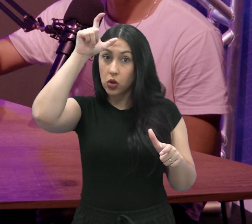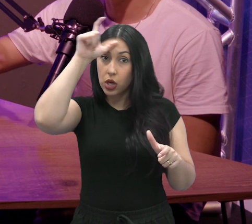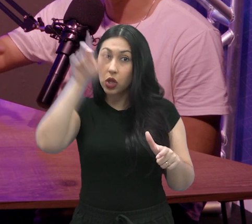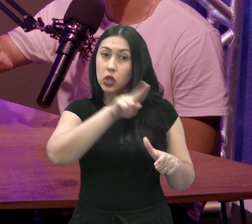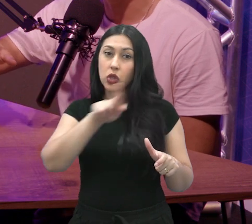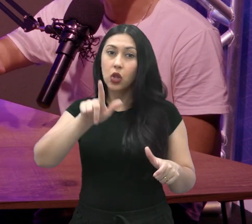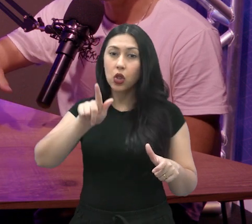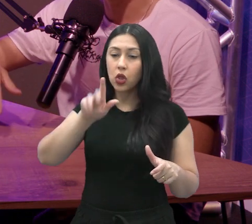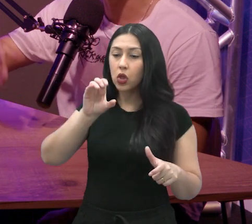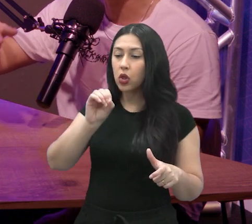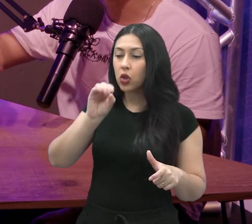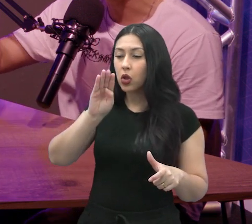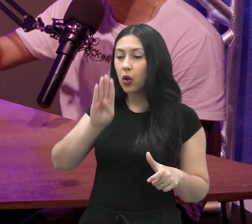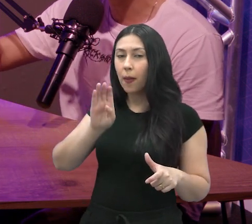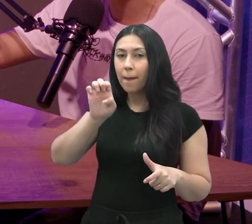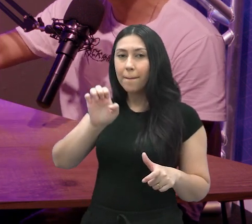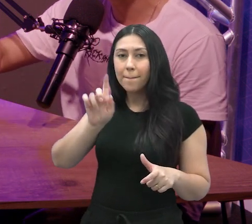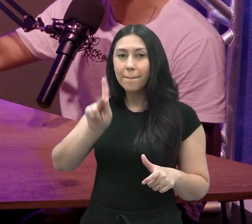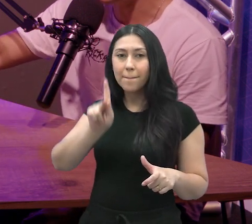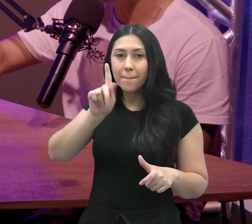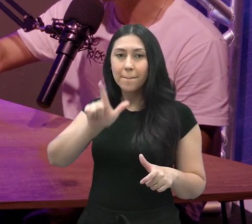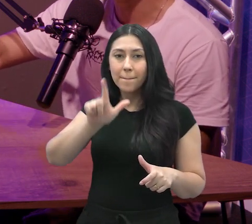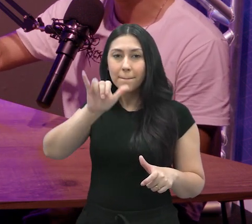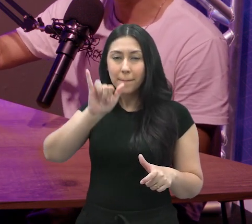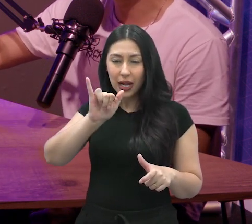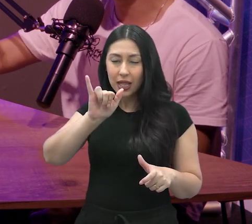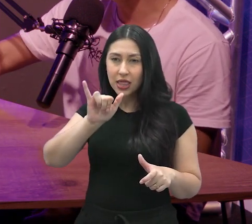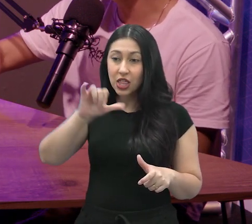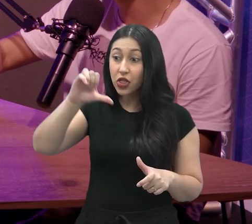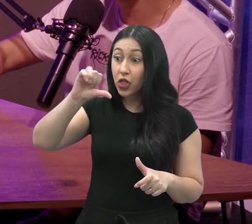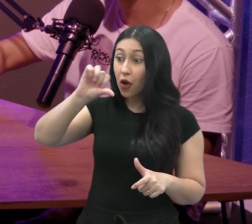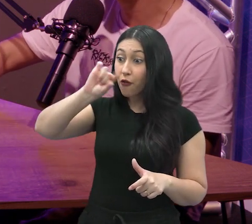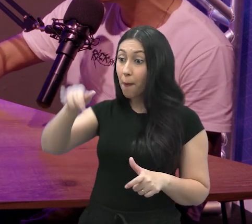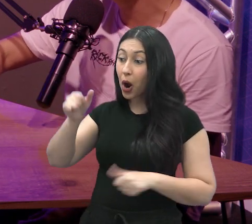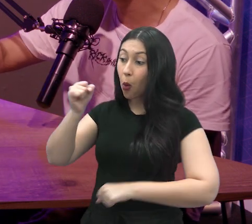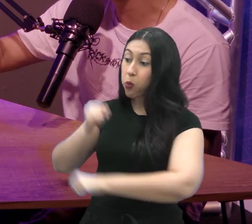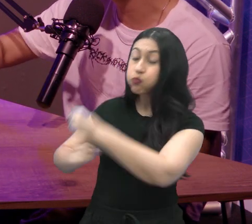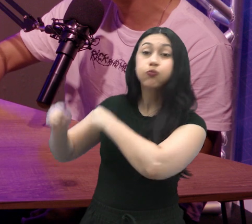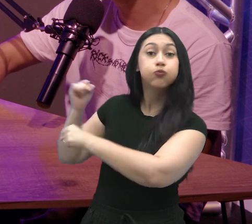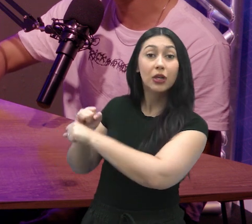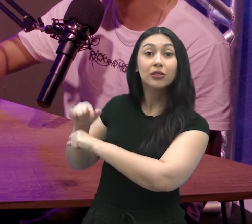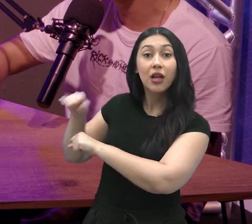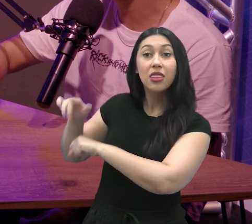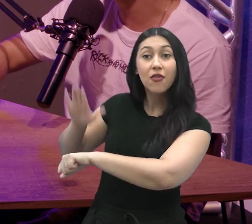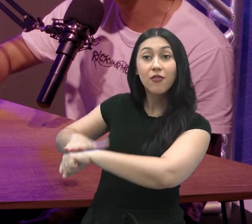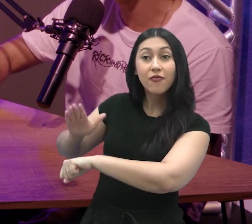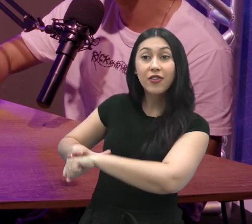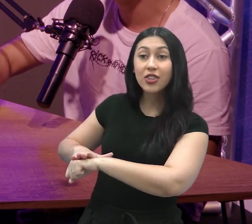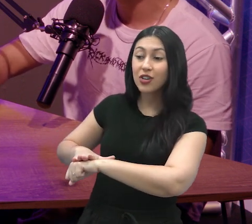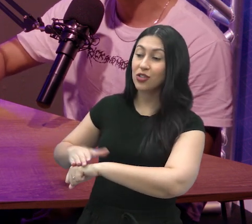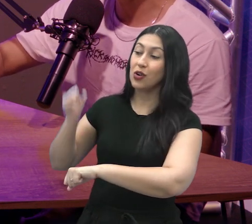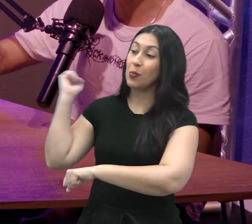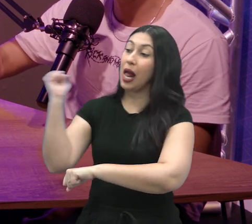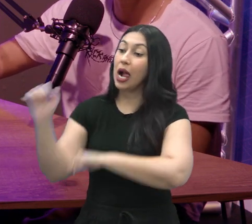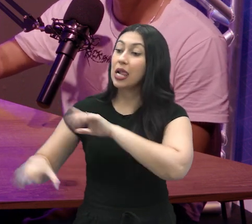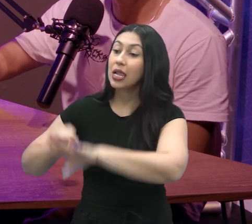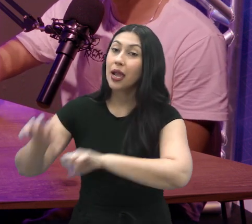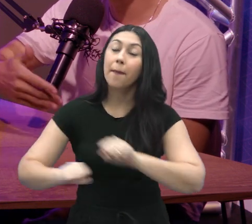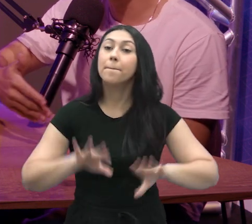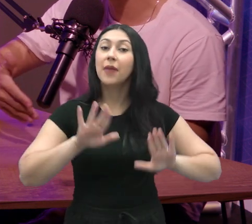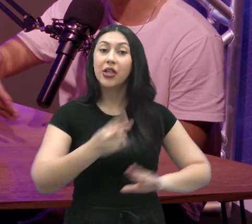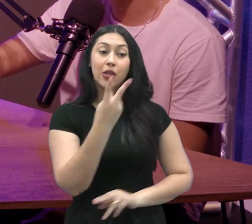não me engano é Göbekli Tepe, que é de 9.000 anos atrás, foi feito por caçadores-coletores. E a gente